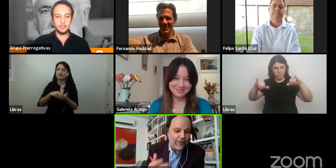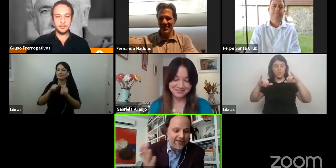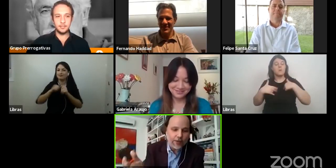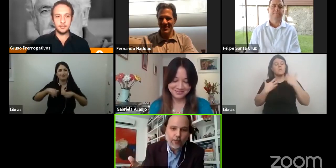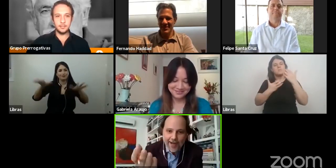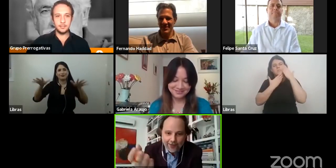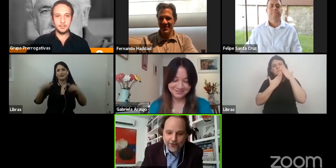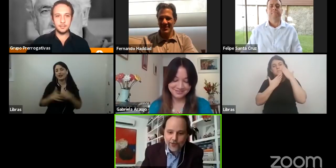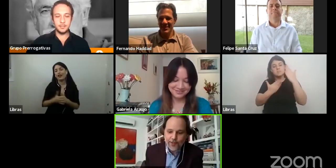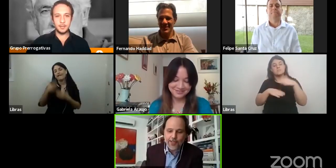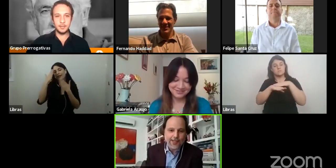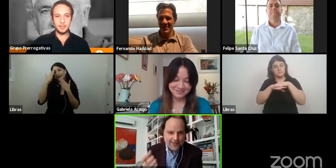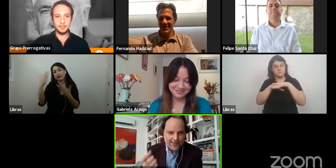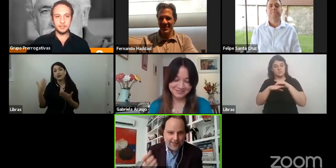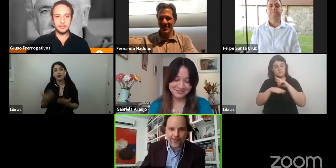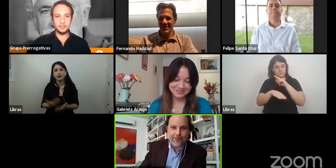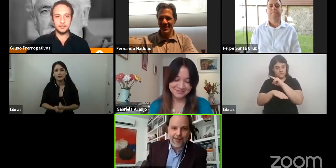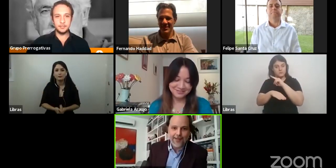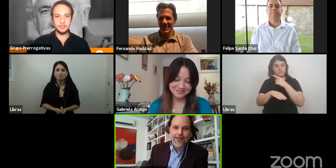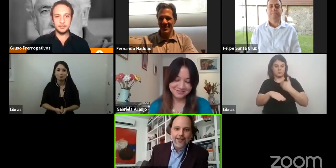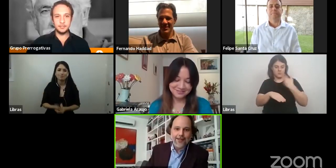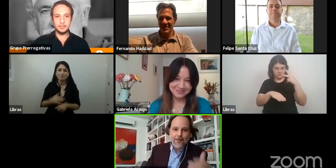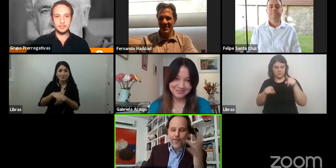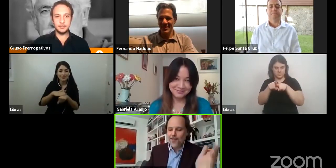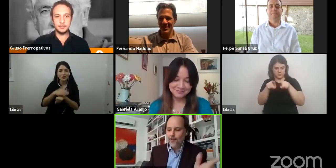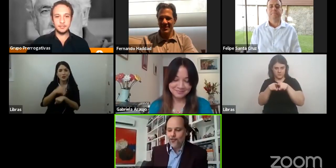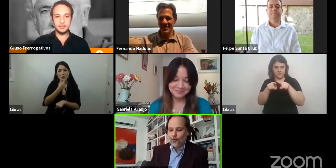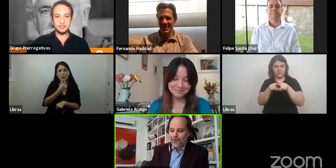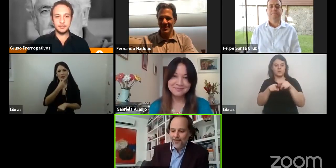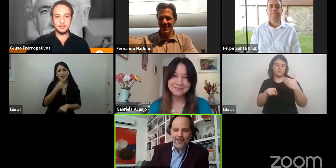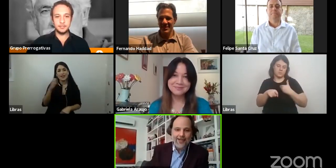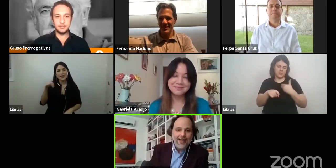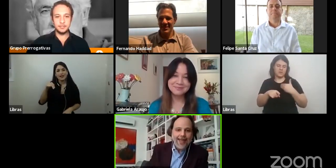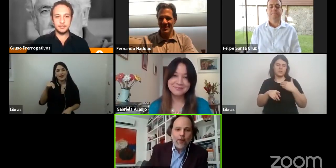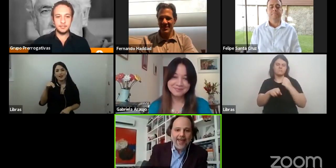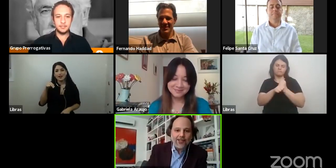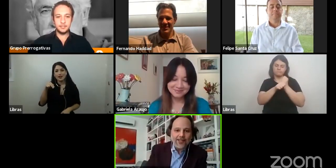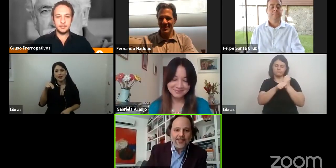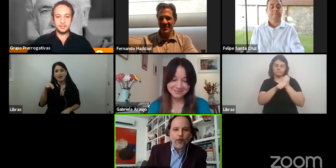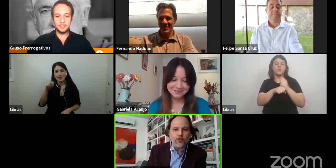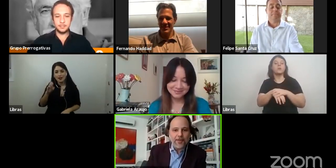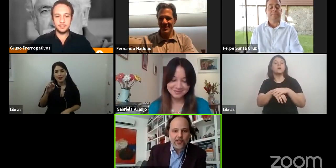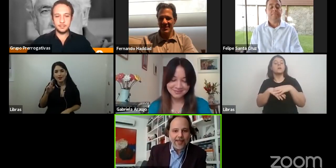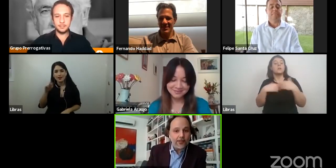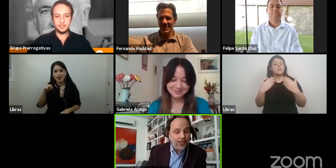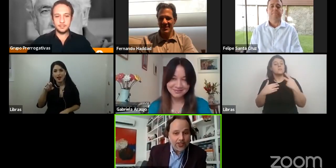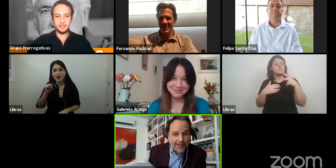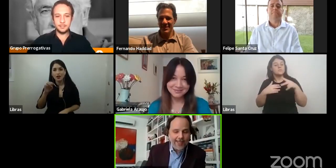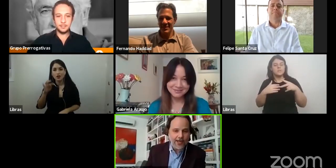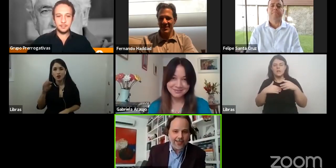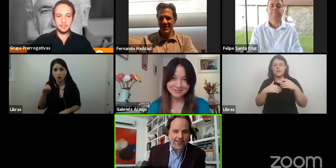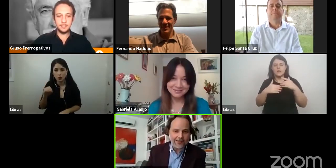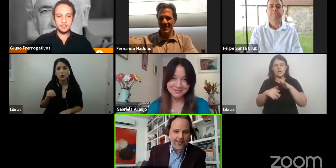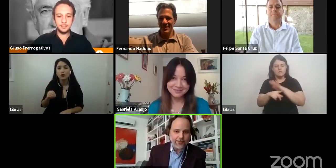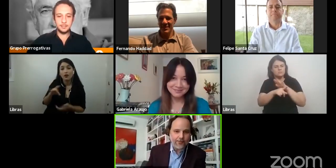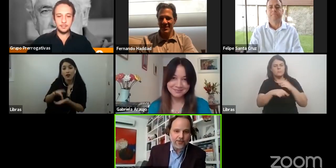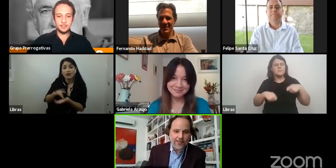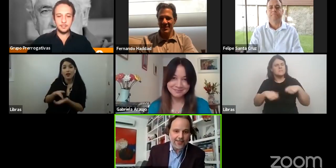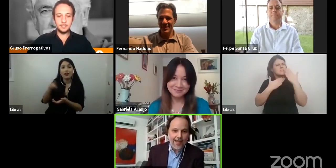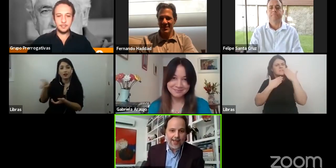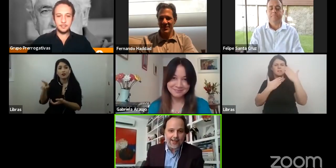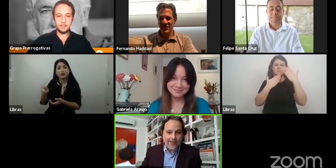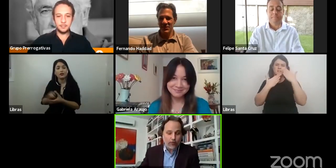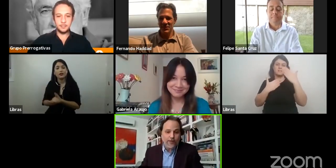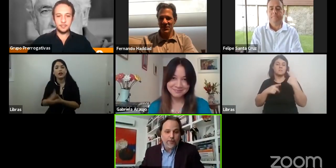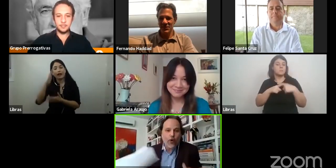agradecer. Eu estava conversando com o Ernesto Tesourini, que é seu amigo também, e é meu amigo aí de toda a vida. Realmente, esse teu desprendimento, a gente tem que te agradecer, porque